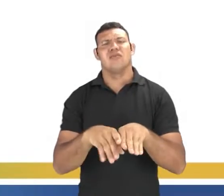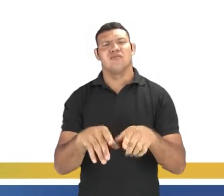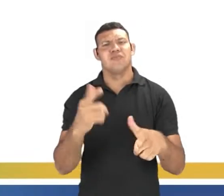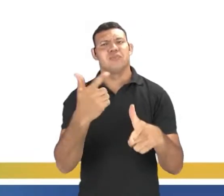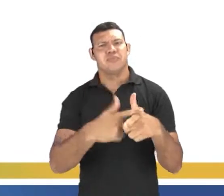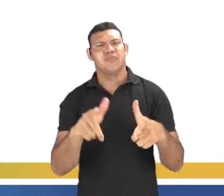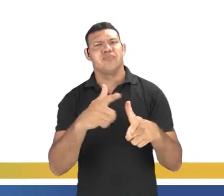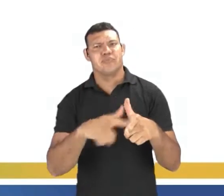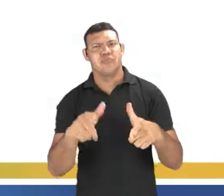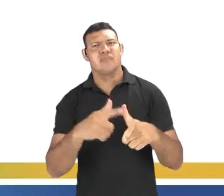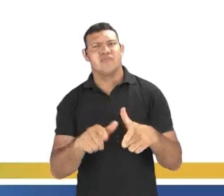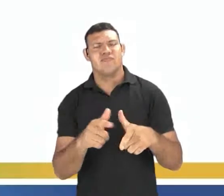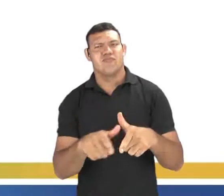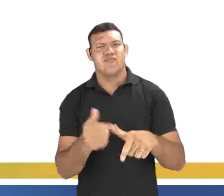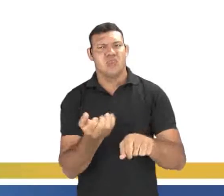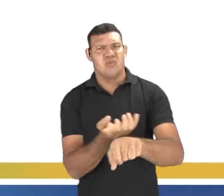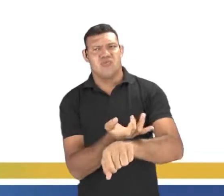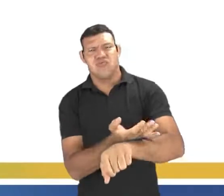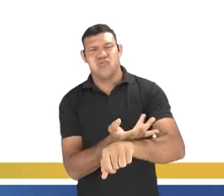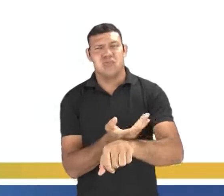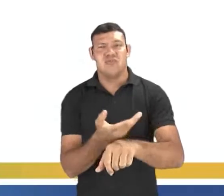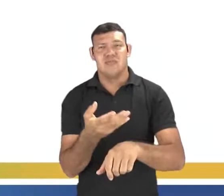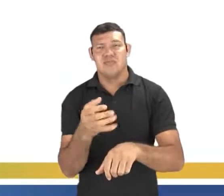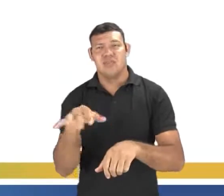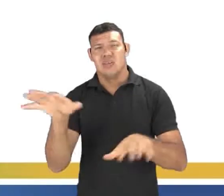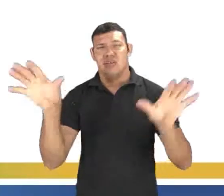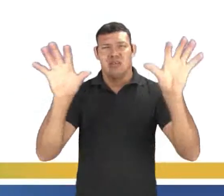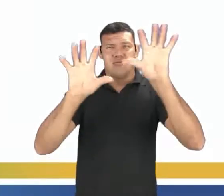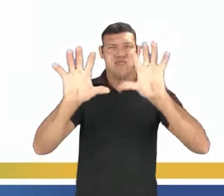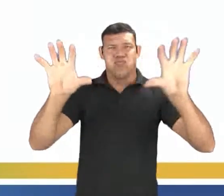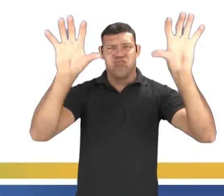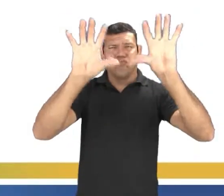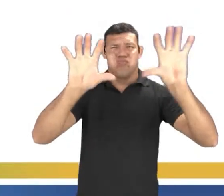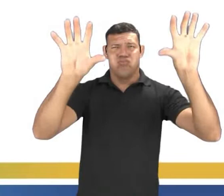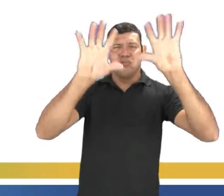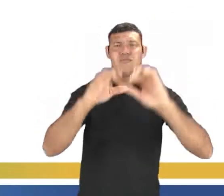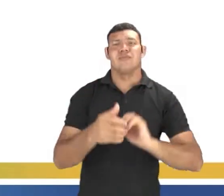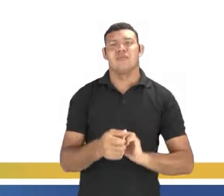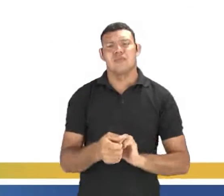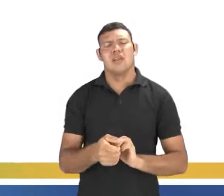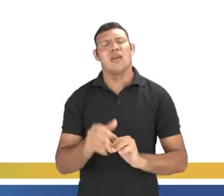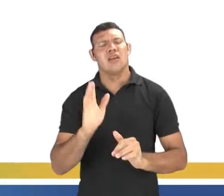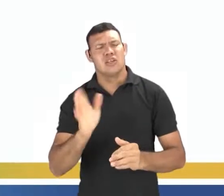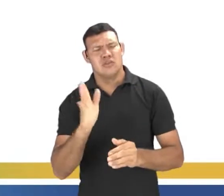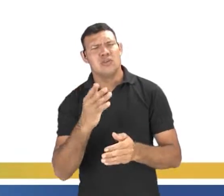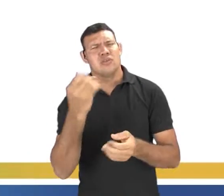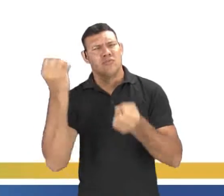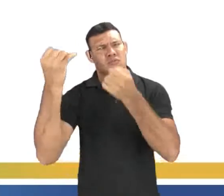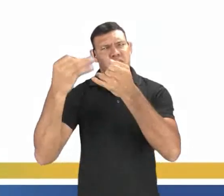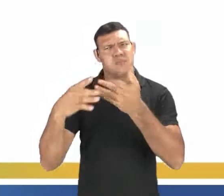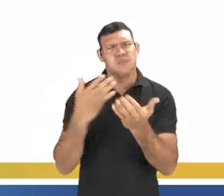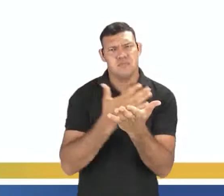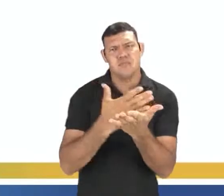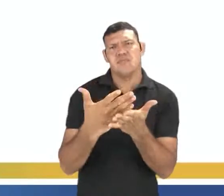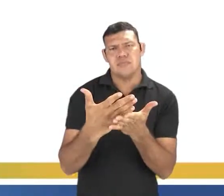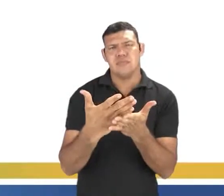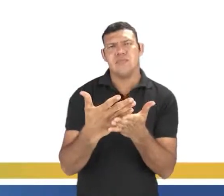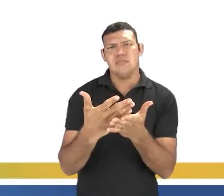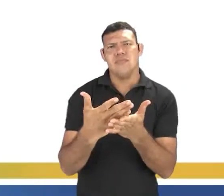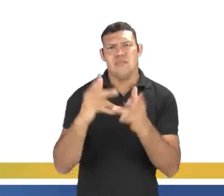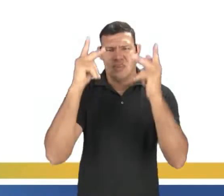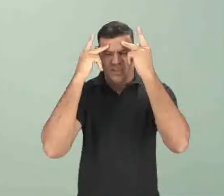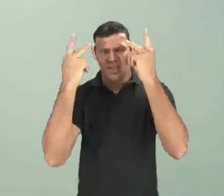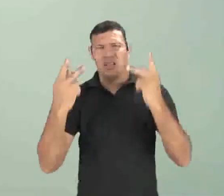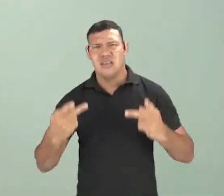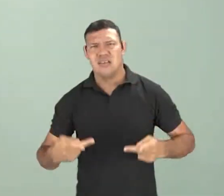severamente por serem mais sensíveis à fumaça. Então, gente, como foi abordado no início, não só os seres